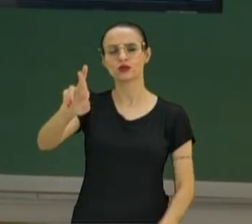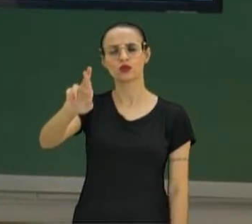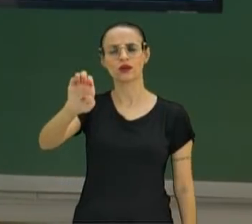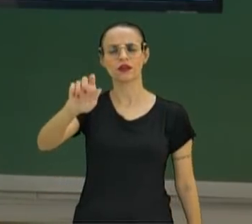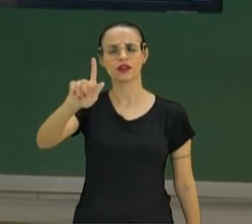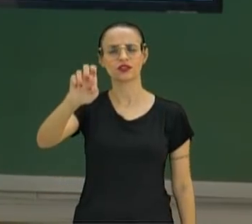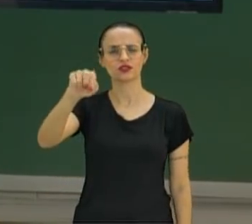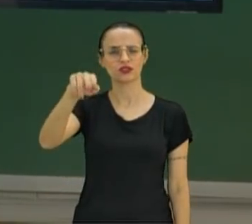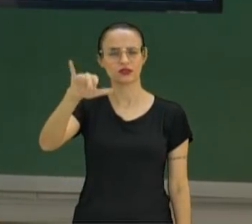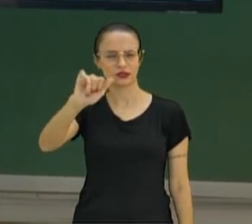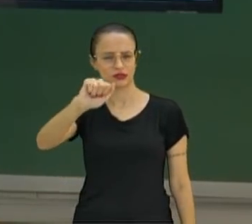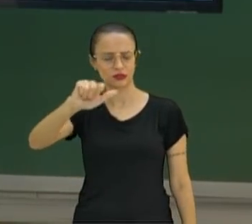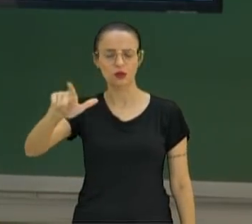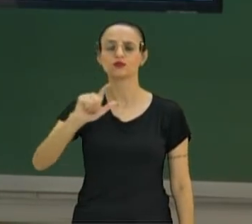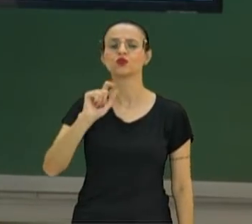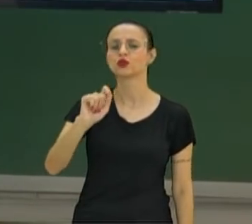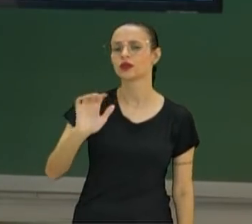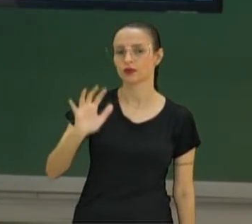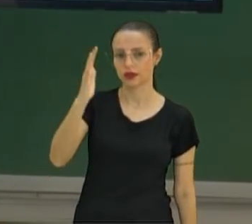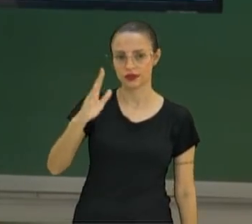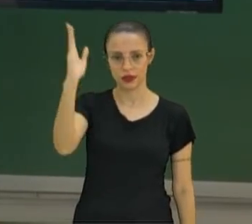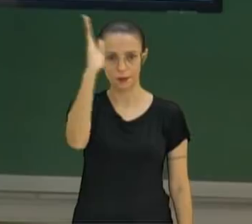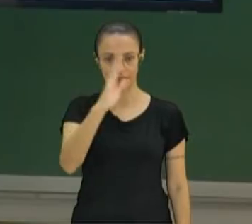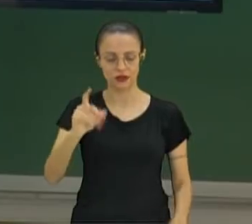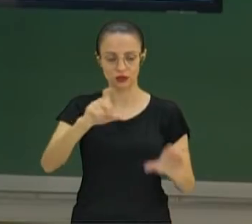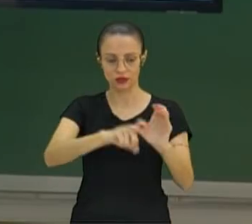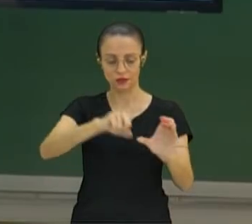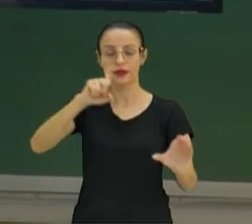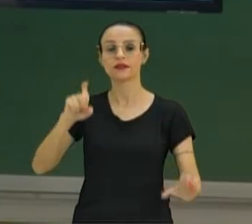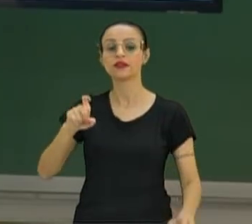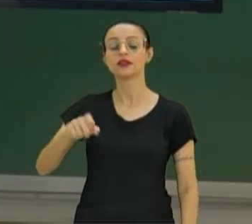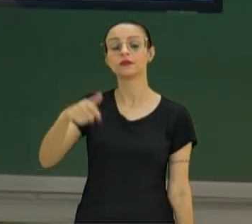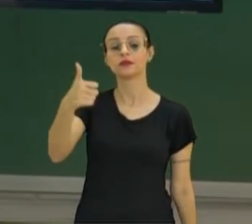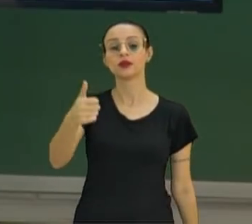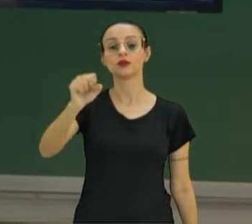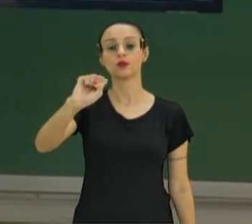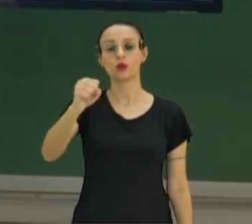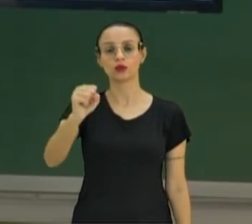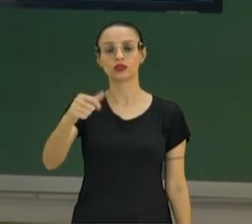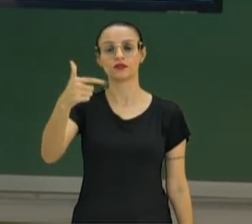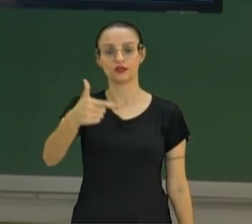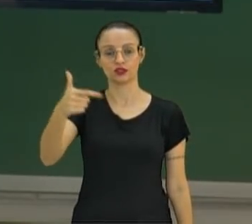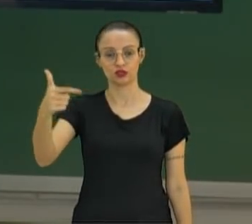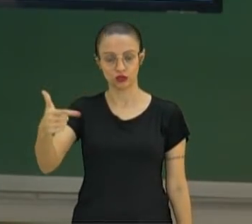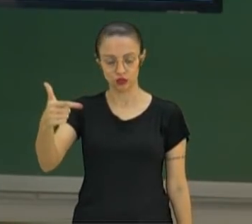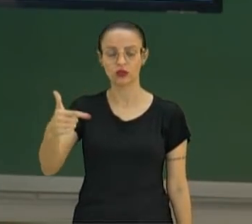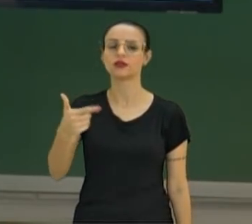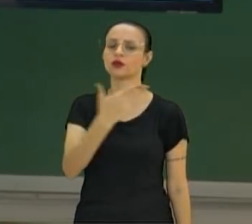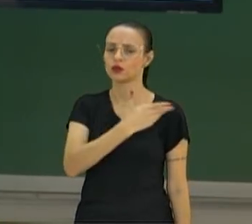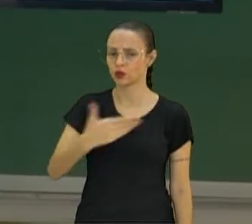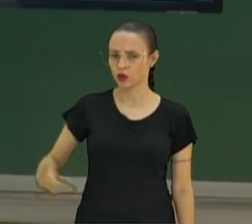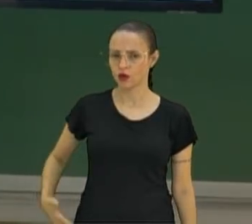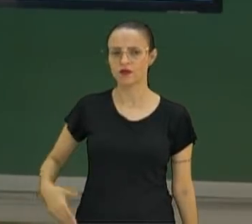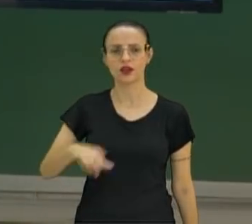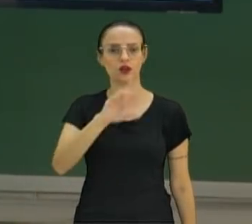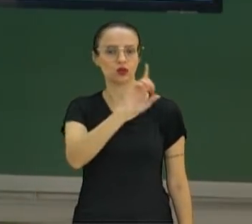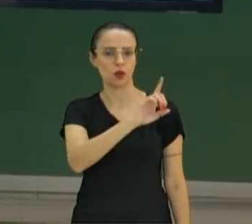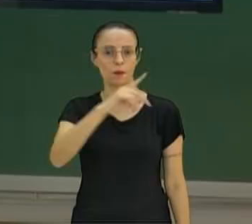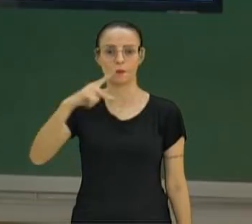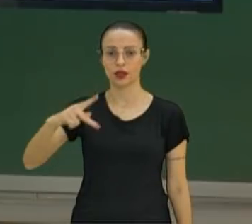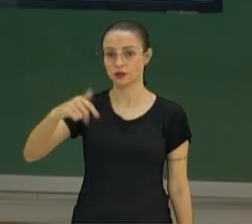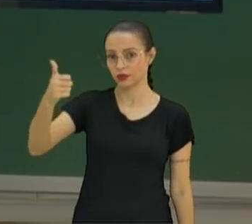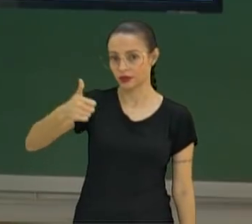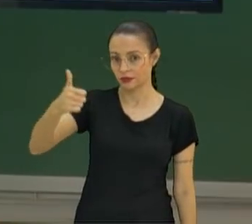que acontece, né? O Brasil se torna independente em 1822, nós vamos ter o governo de Dom Pedro I, chamado de